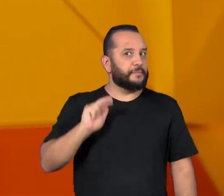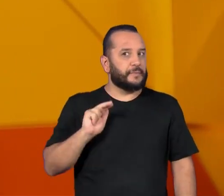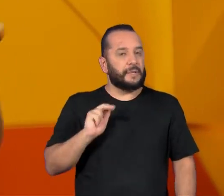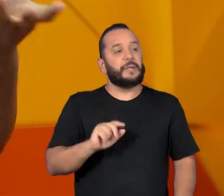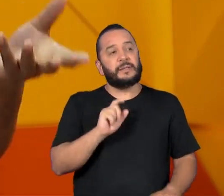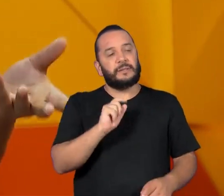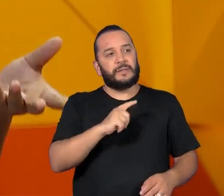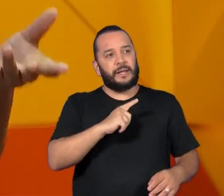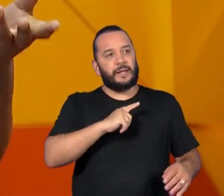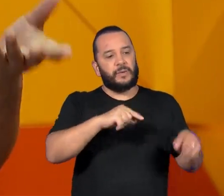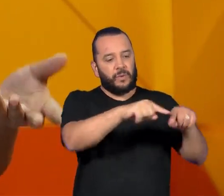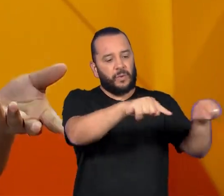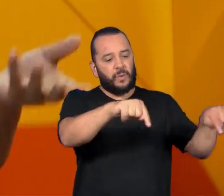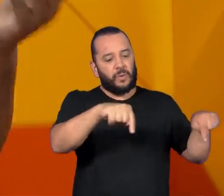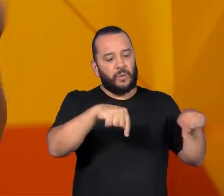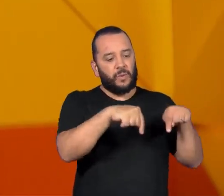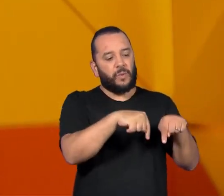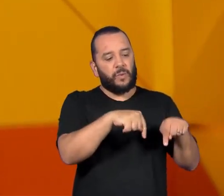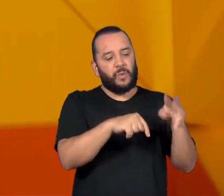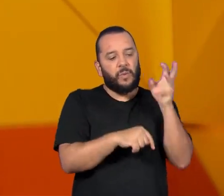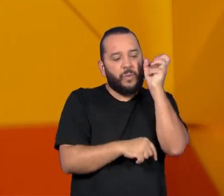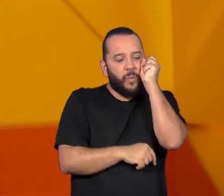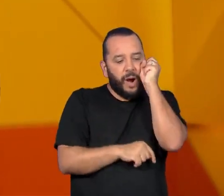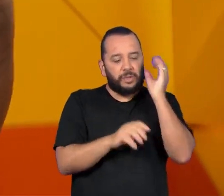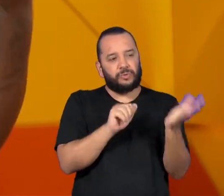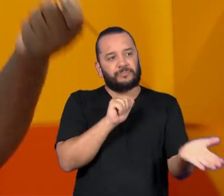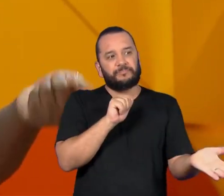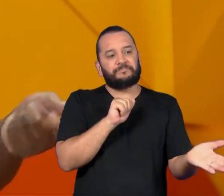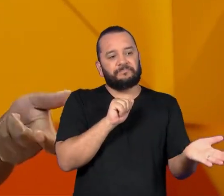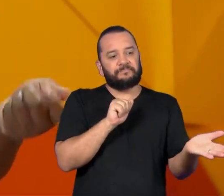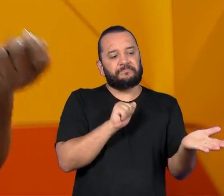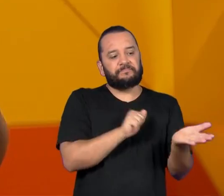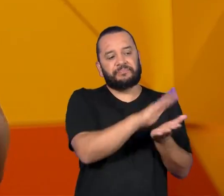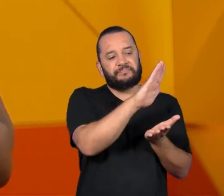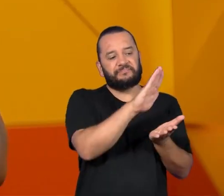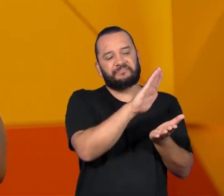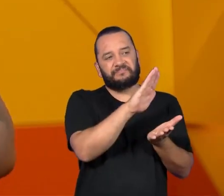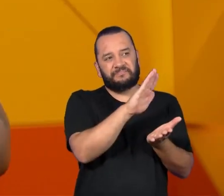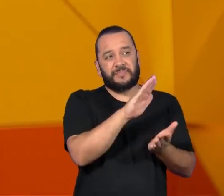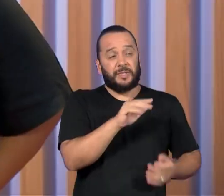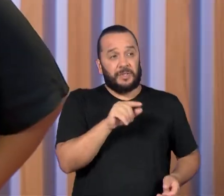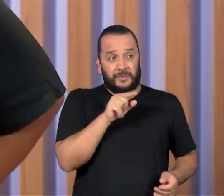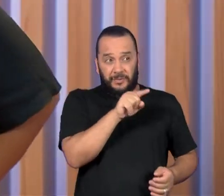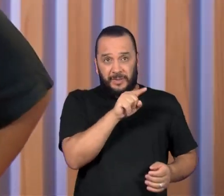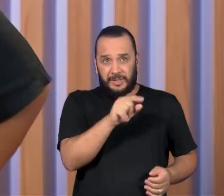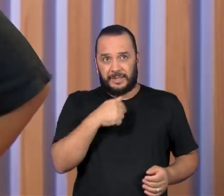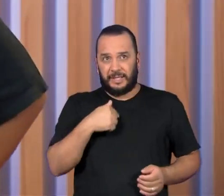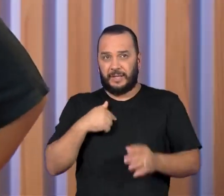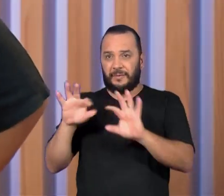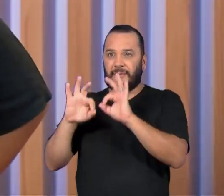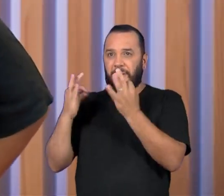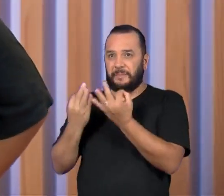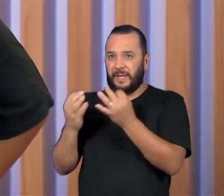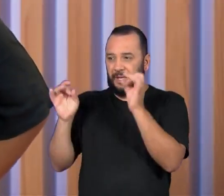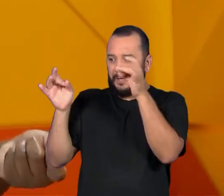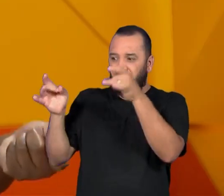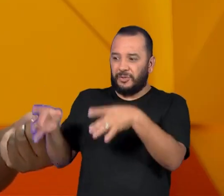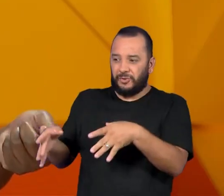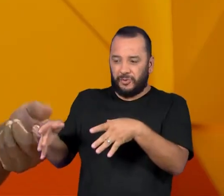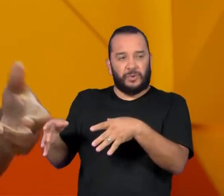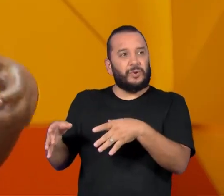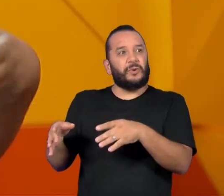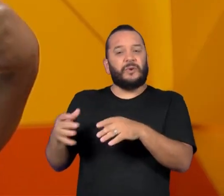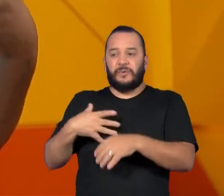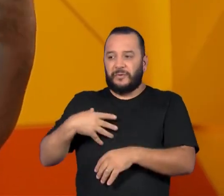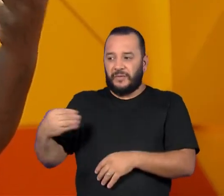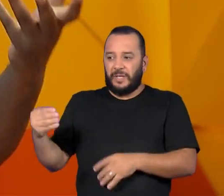despejo. Ediane, eu sei que você já foi trabalhadora doméstica, que dormiu, teve que deixar a sua família, deixar seus filhos para dormir no